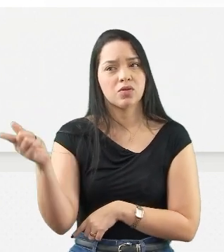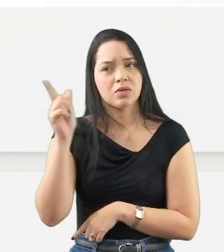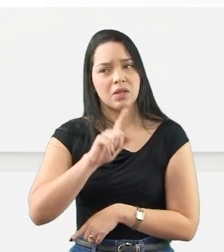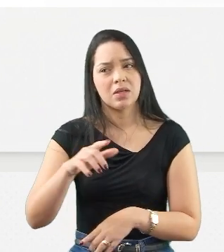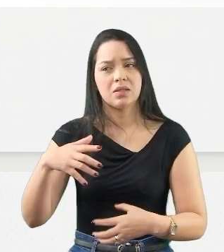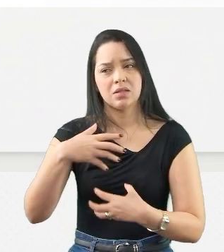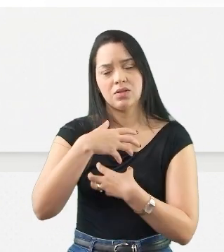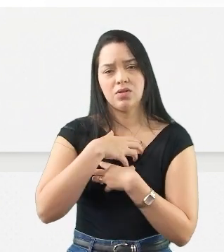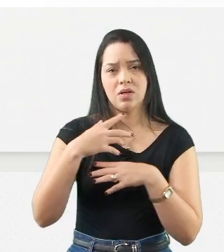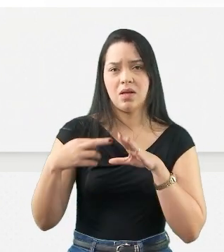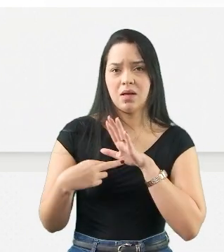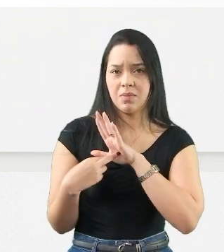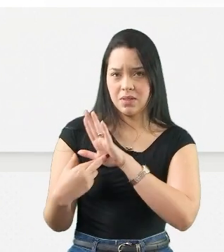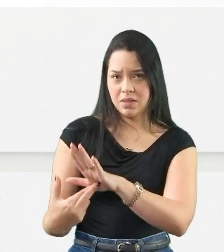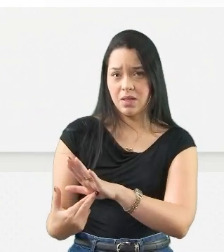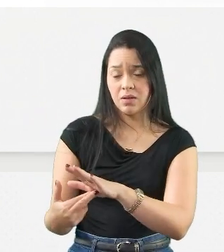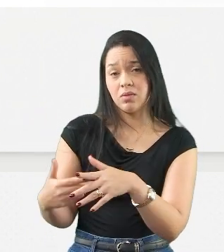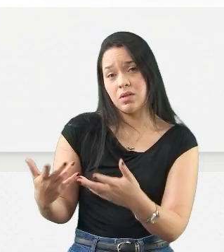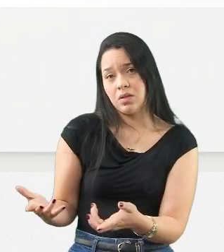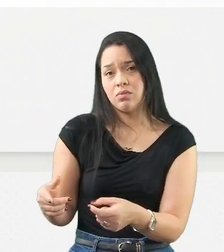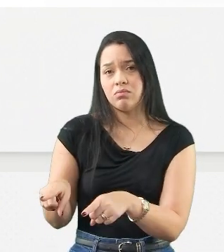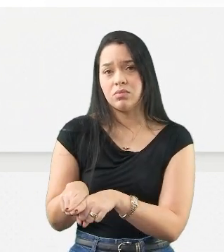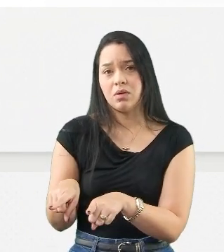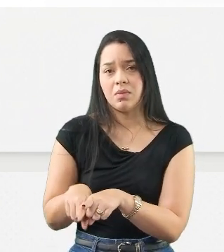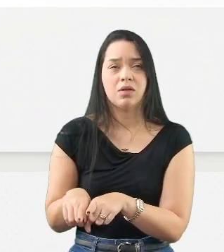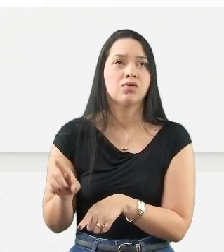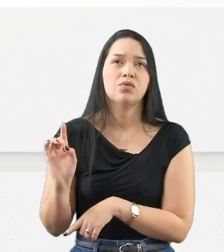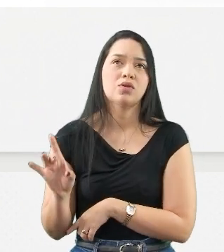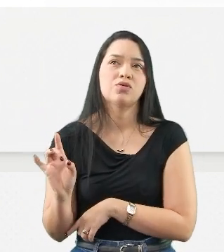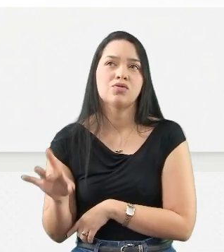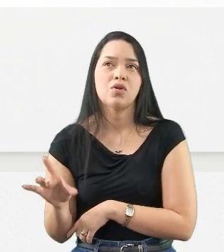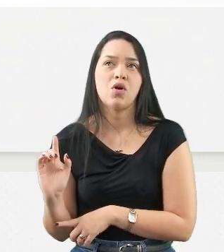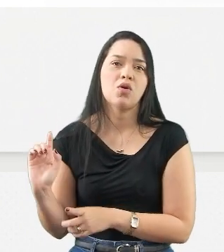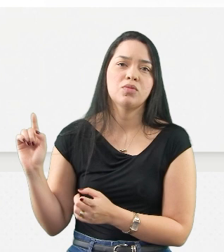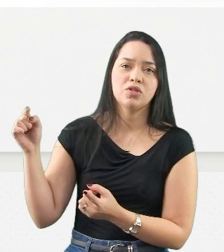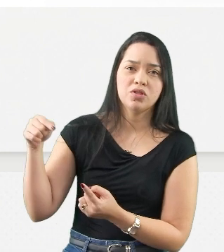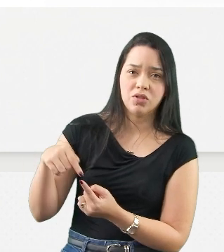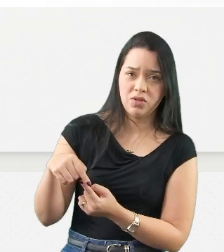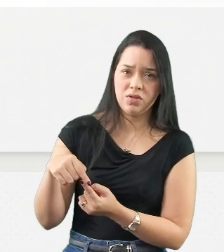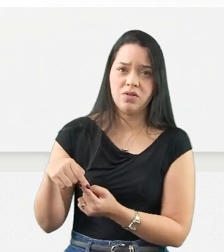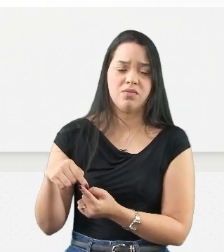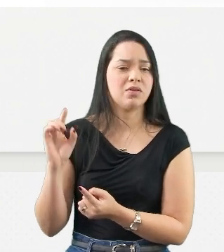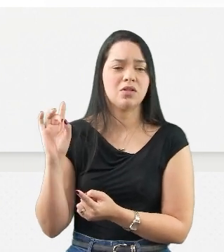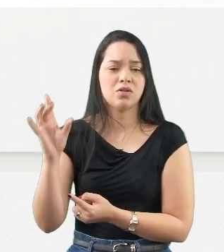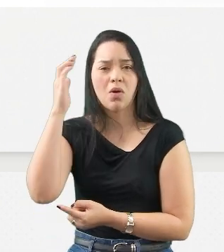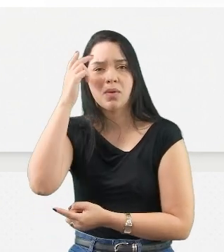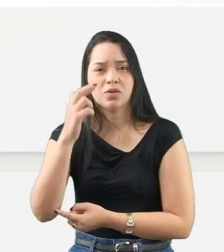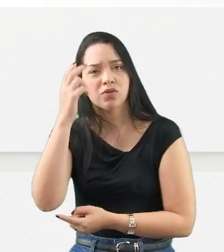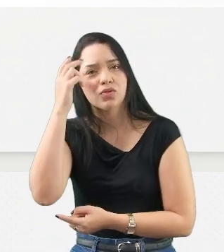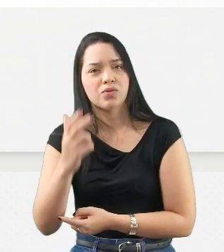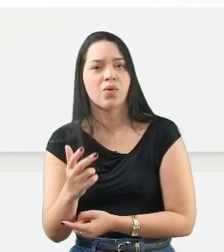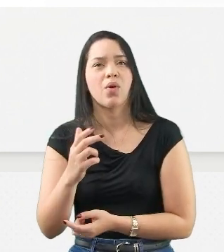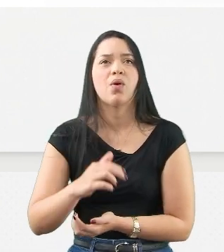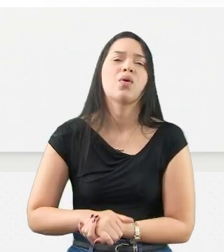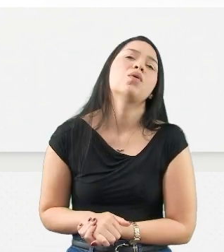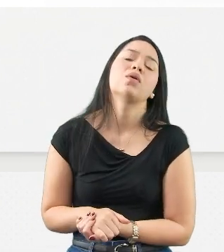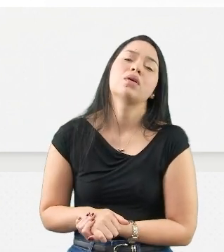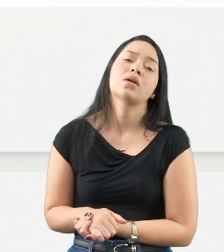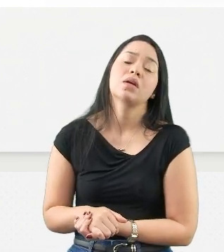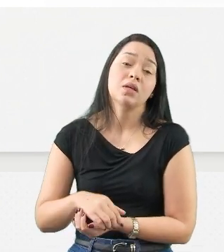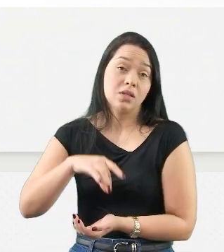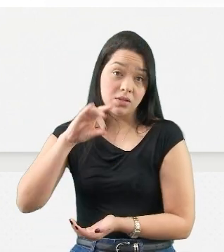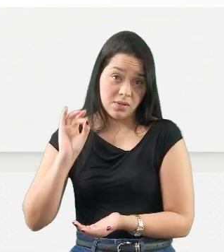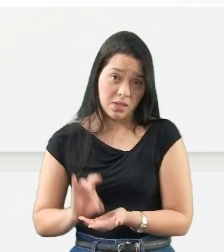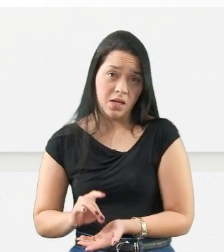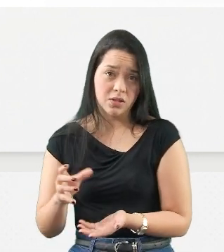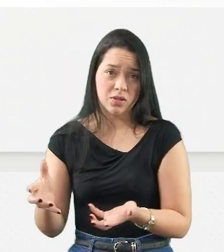sentir representado, né? Embora que não seja de uma forma objetiva, não é uma história, não é uma história que realmente